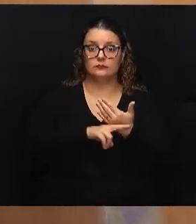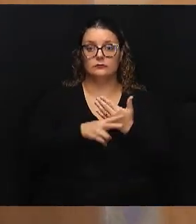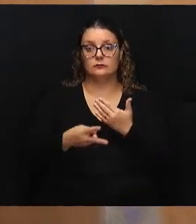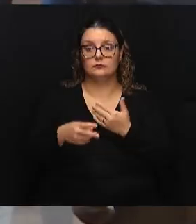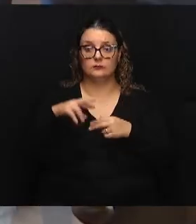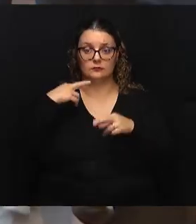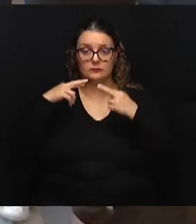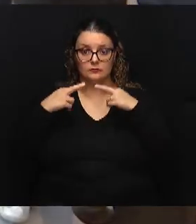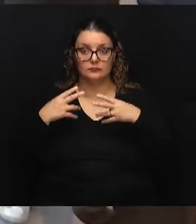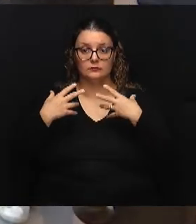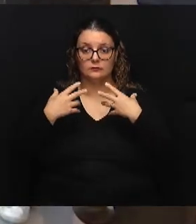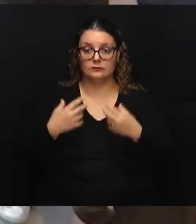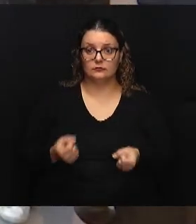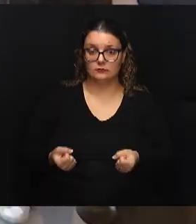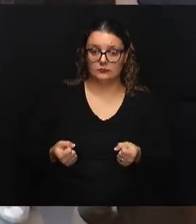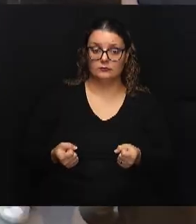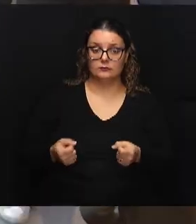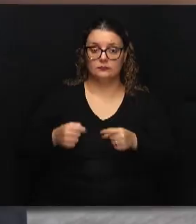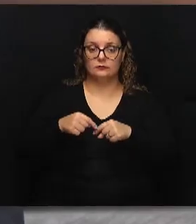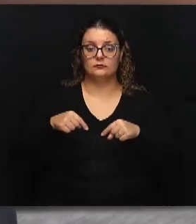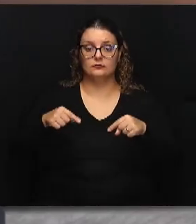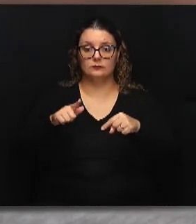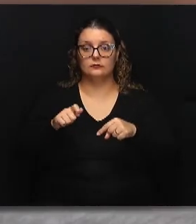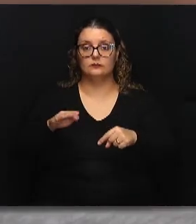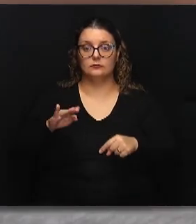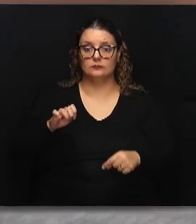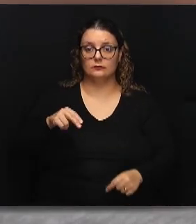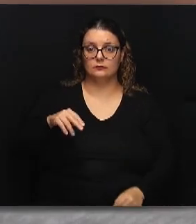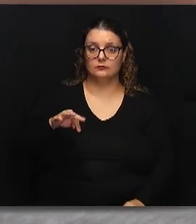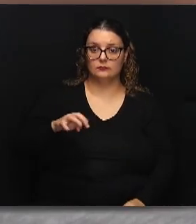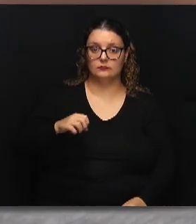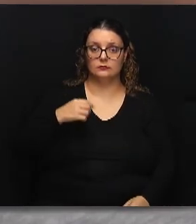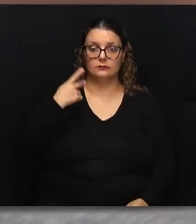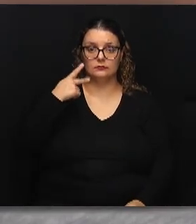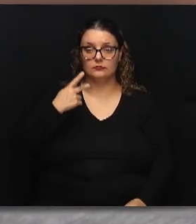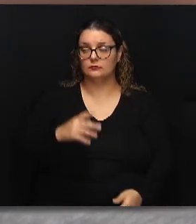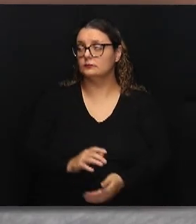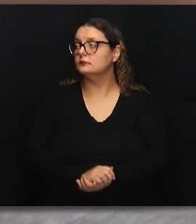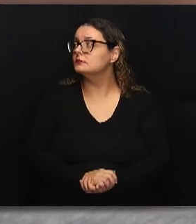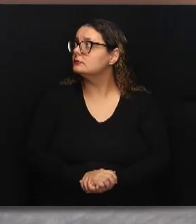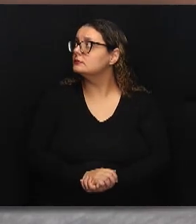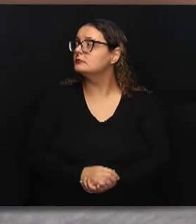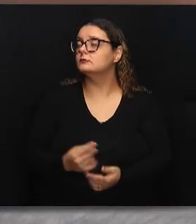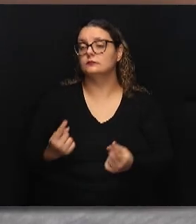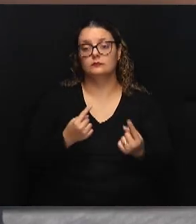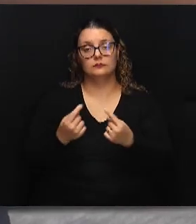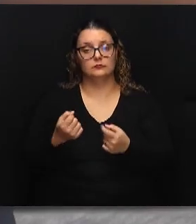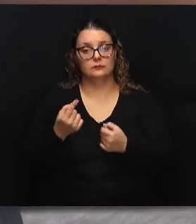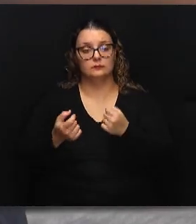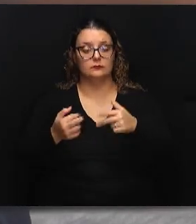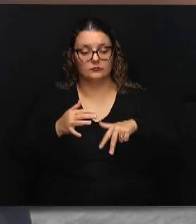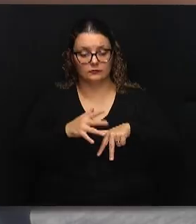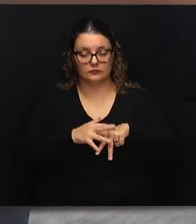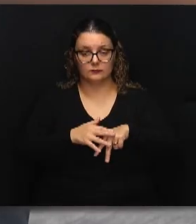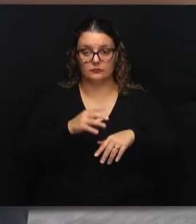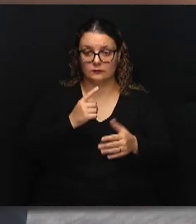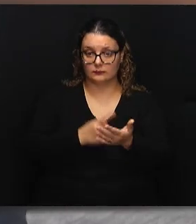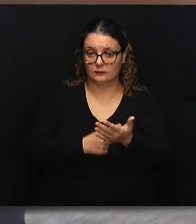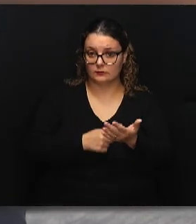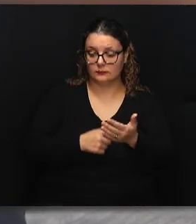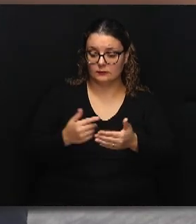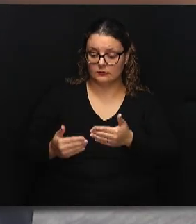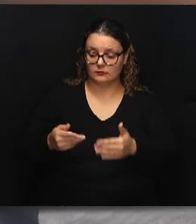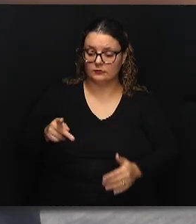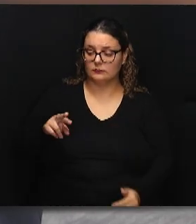queixas recebidas pelo gabinete do vereador. Eu recebi reclamações de alguns pacientes que tinham agendamentos para fazer esse procedimento